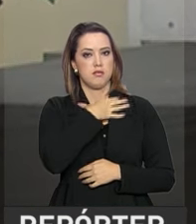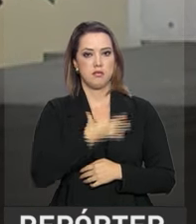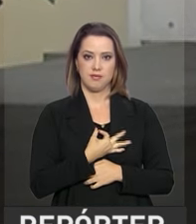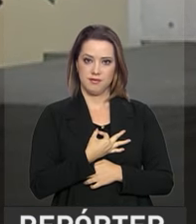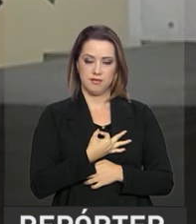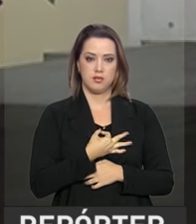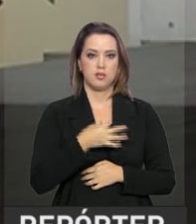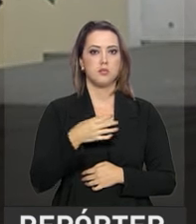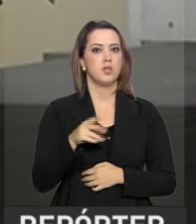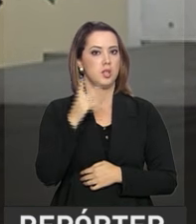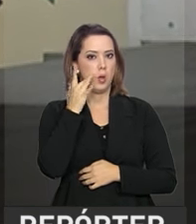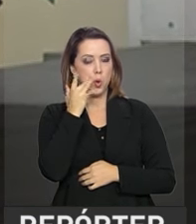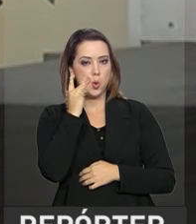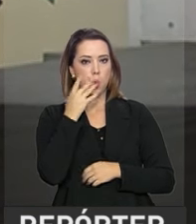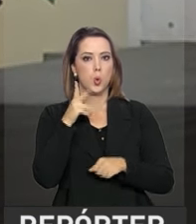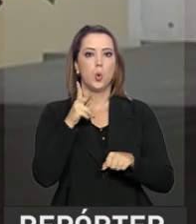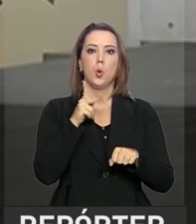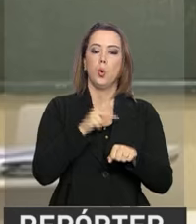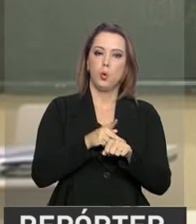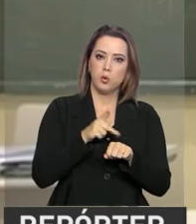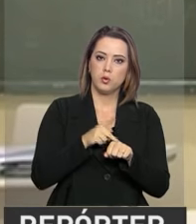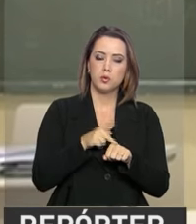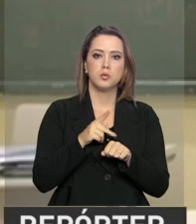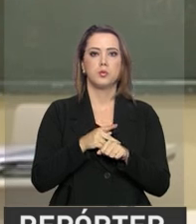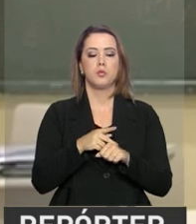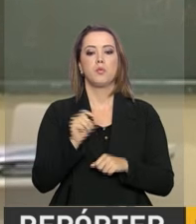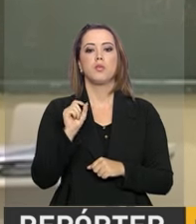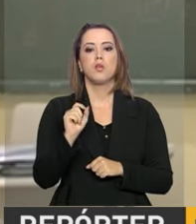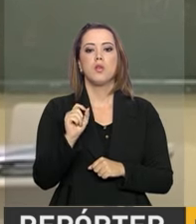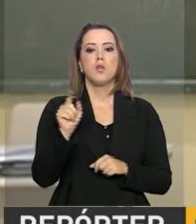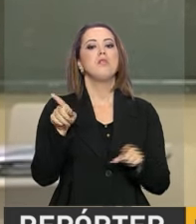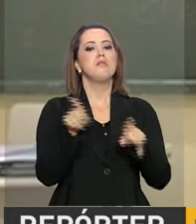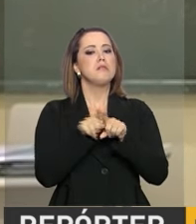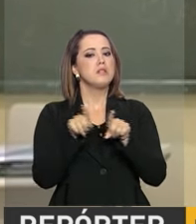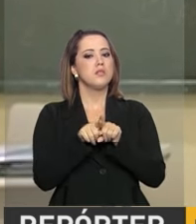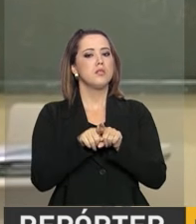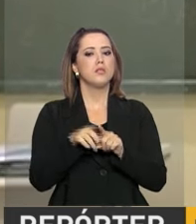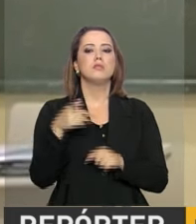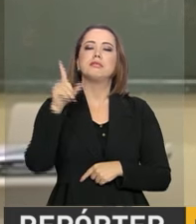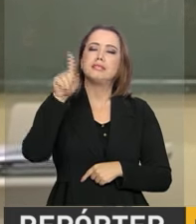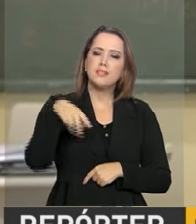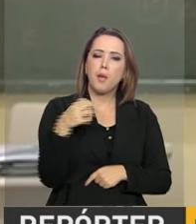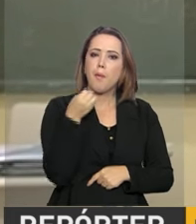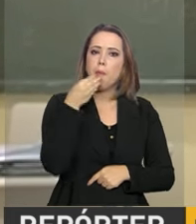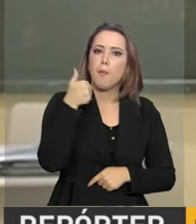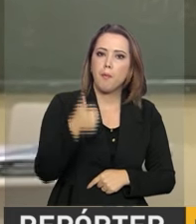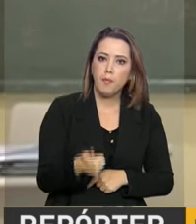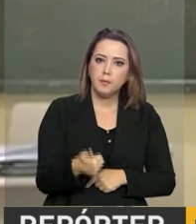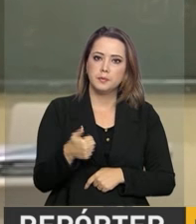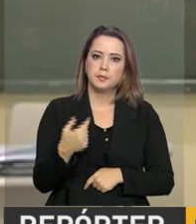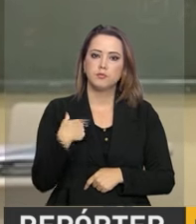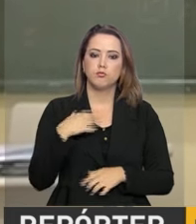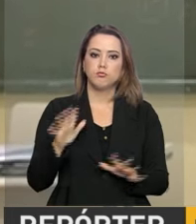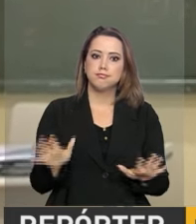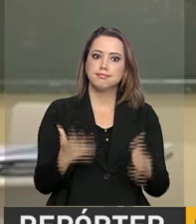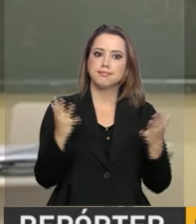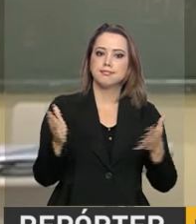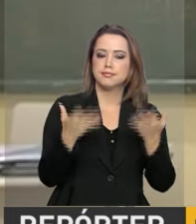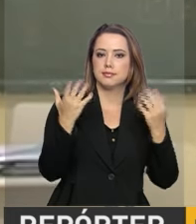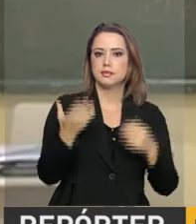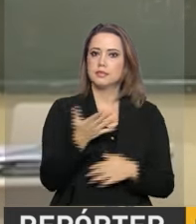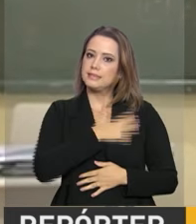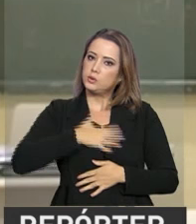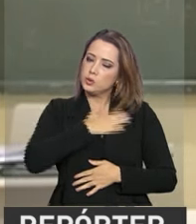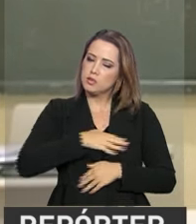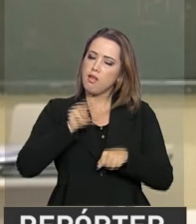bronze, além de 10 menções honrosas. O BIMEP, sei lá, foi tipo, muito bom para incentivar os alunos a gostar mais